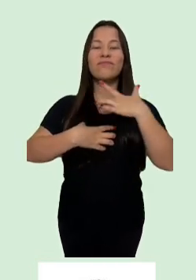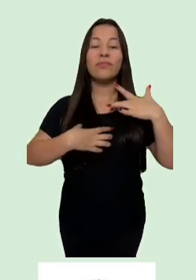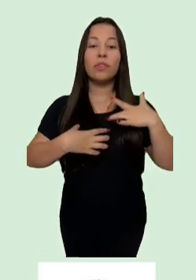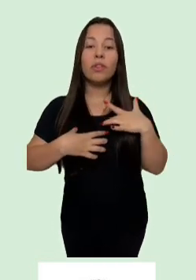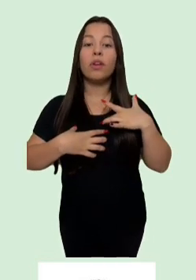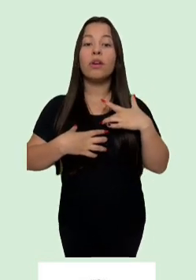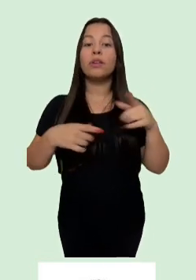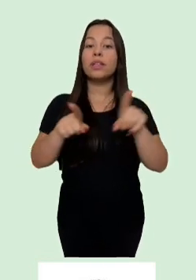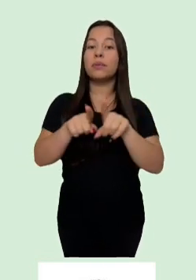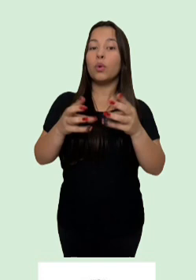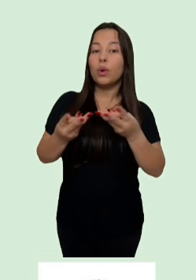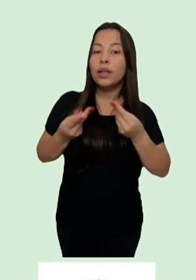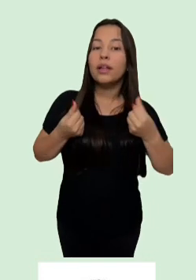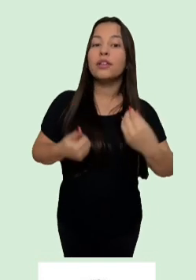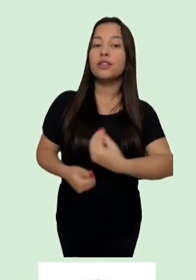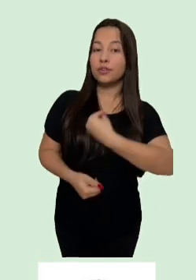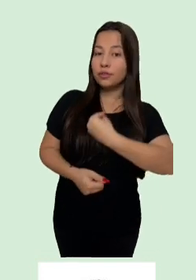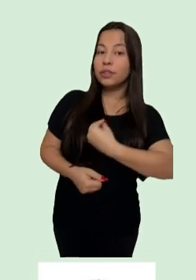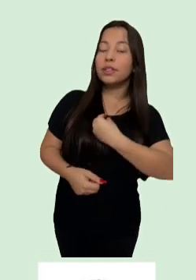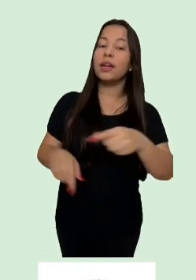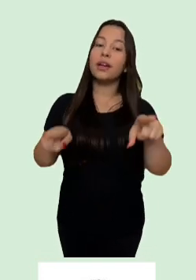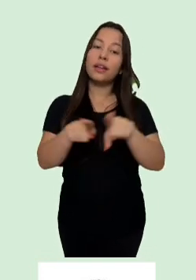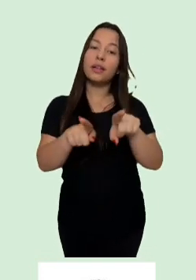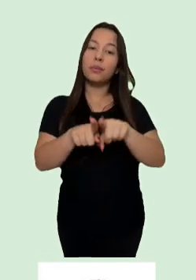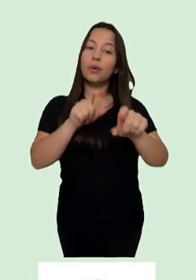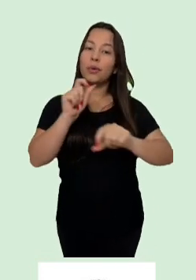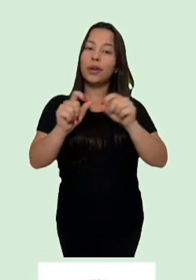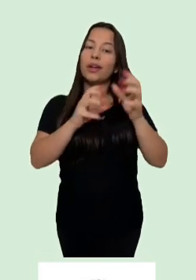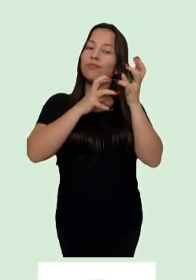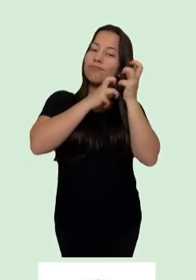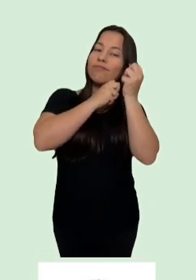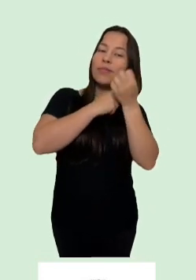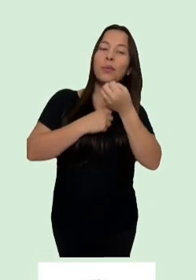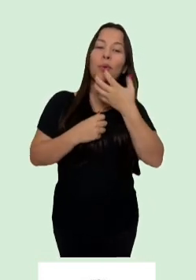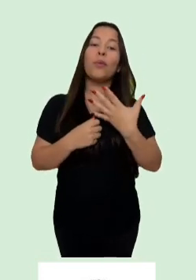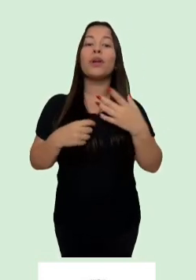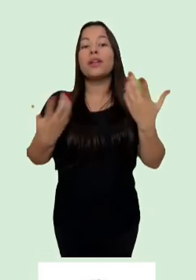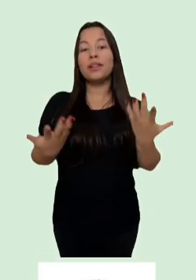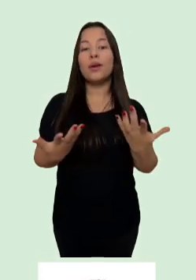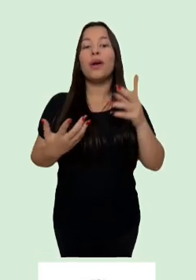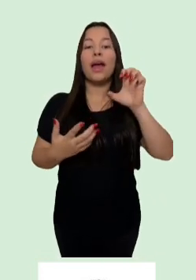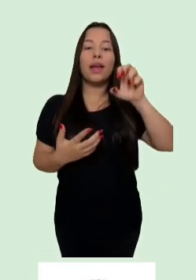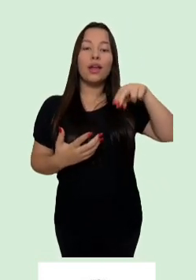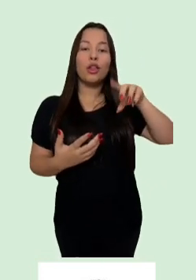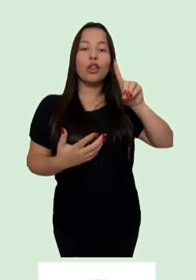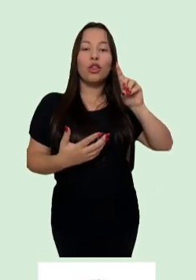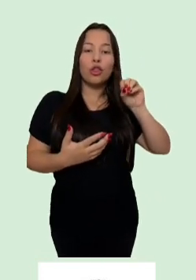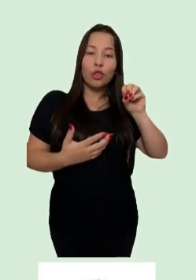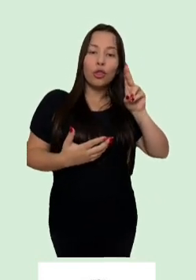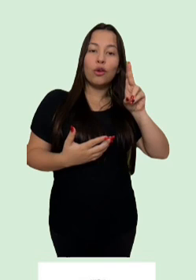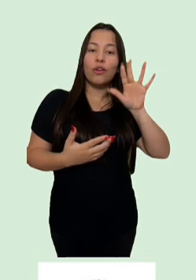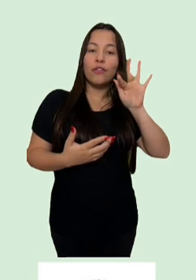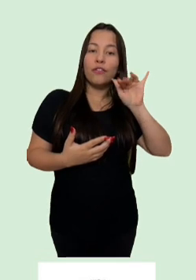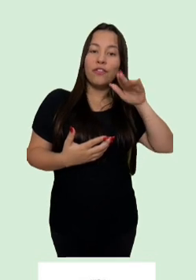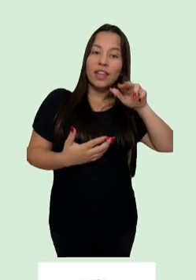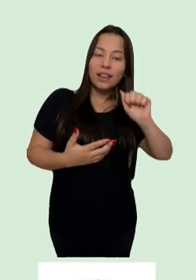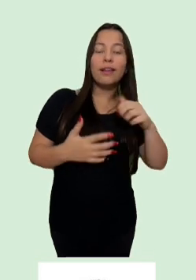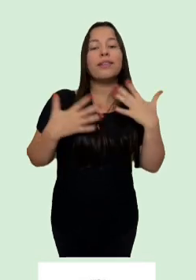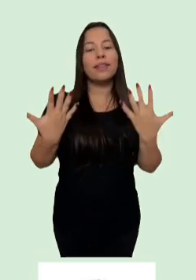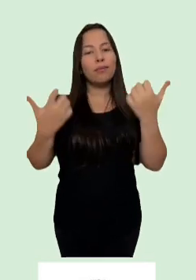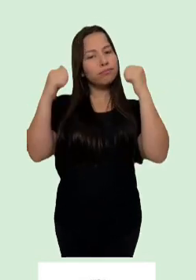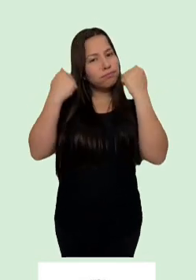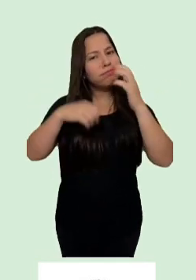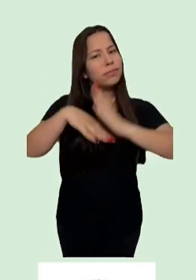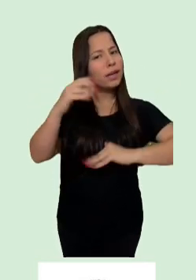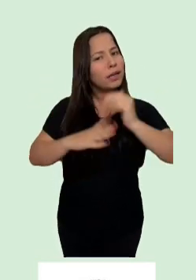bem-estar, qualidade de vida e também uma qualidade de sono. Essas são as endorfinas. Para isso, pratique